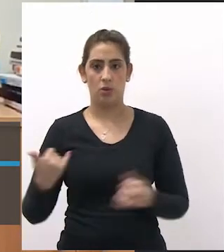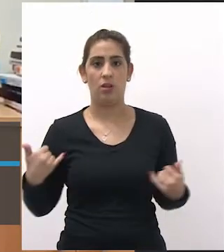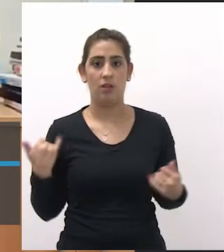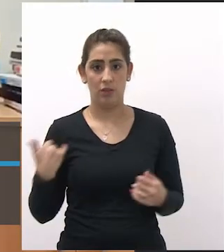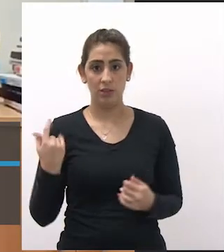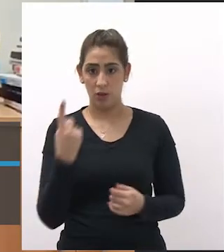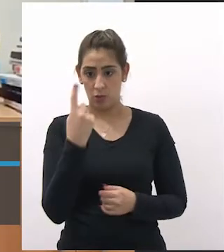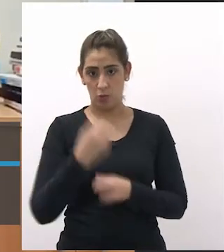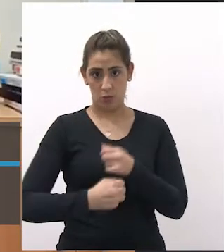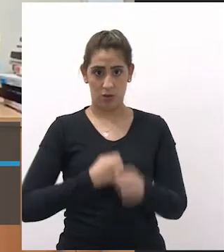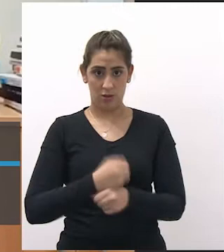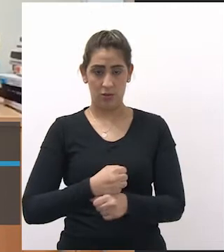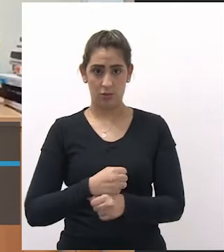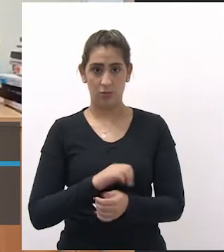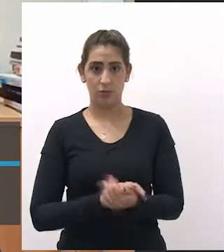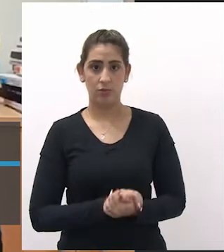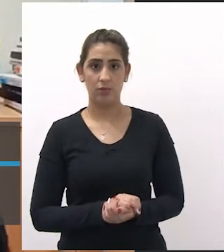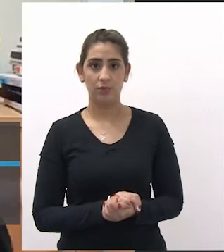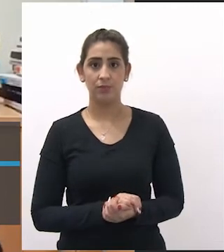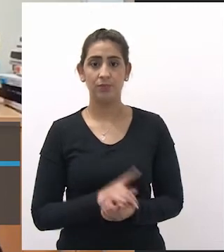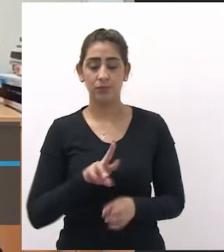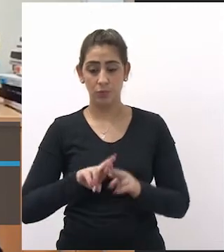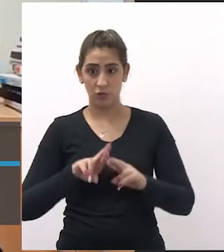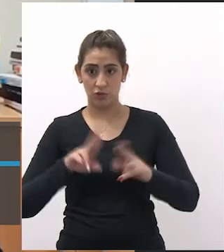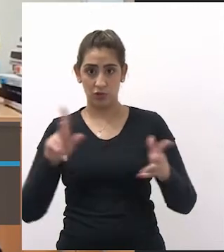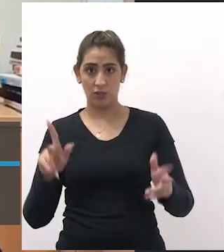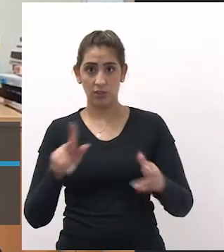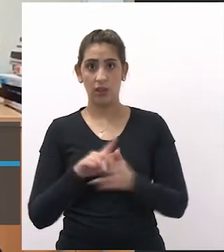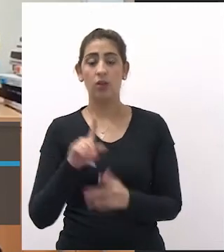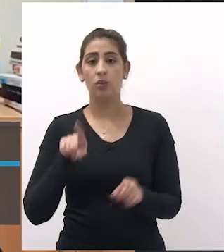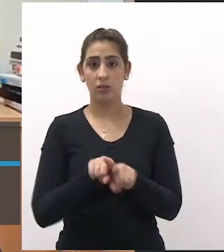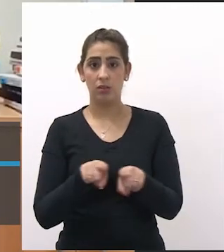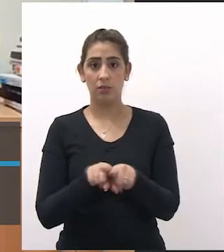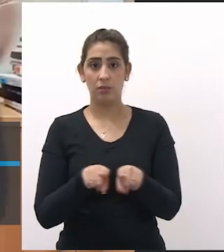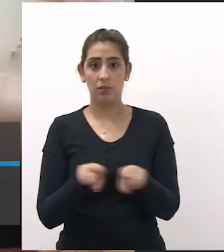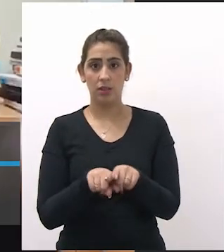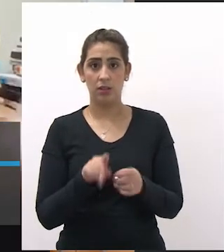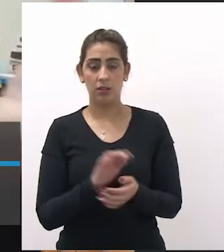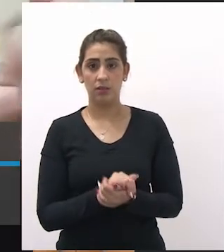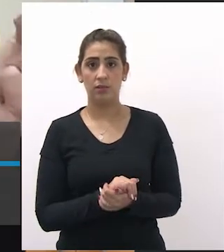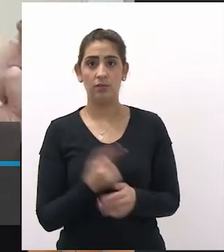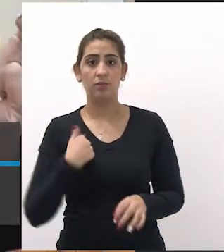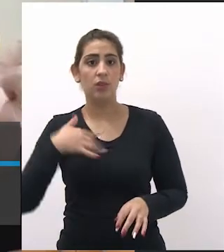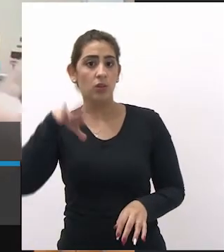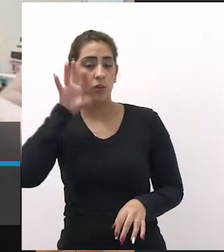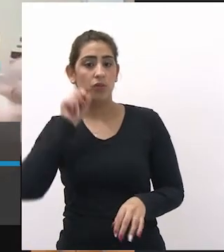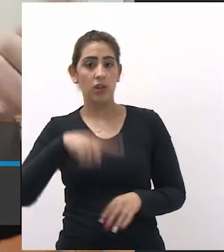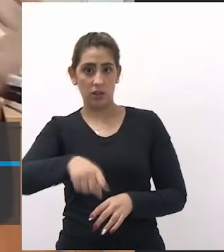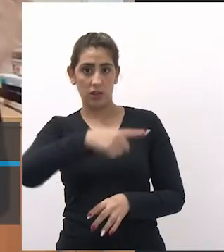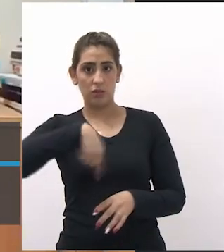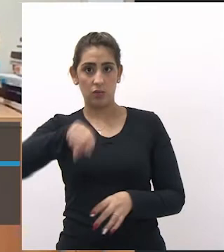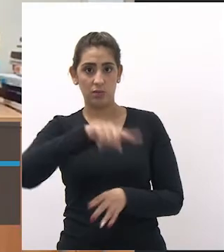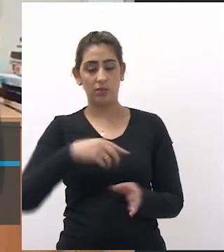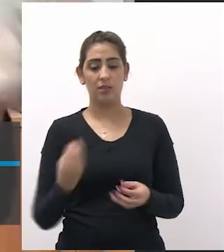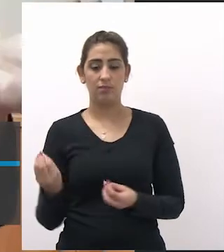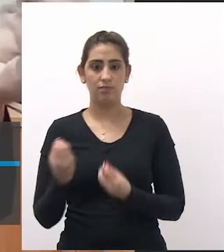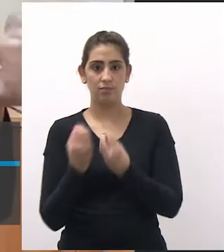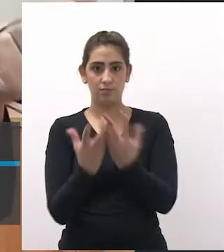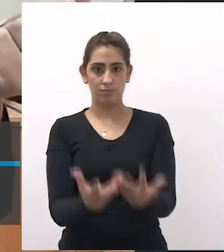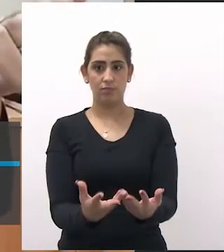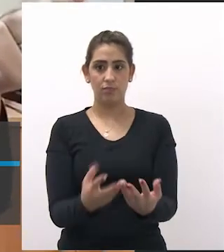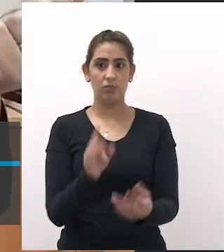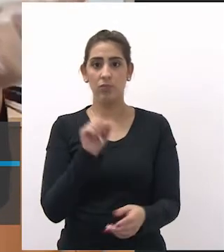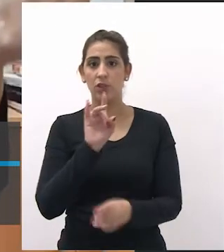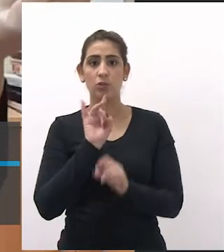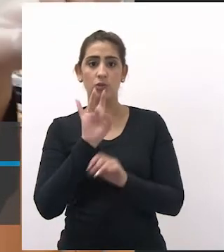1 ano, né, e o diferencial também que eu vi que vocês trazem não só